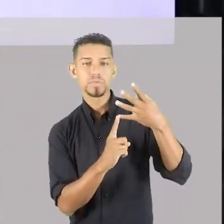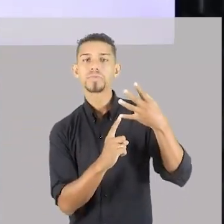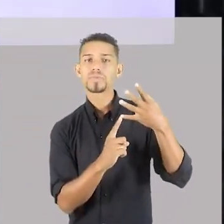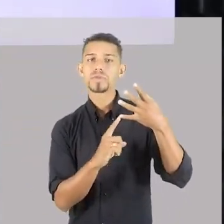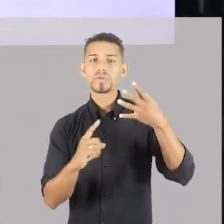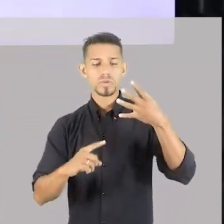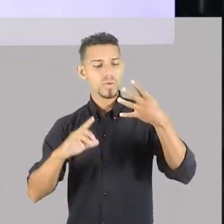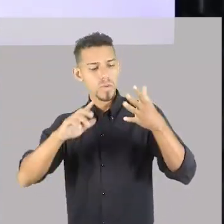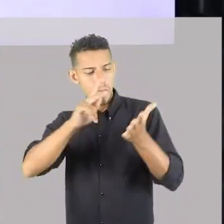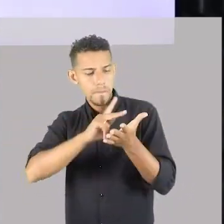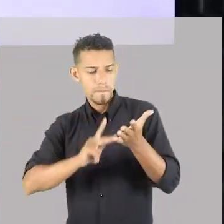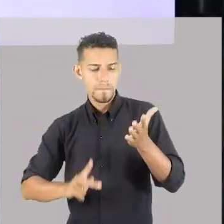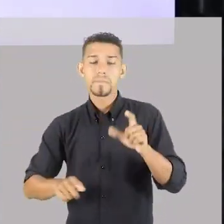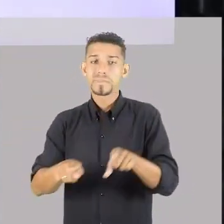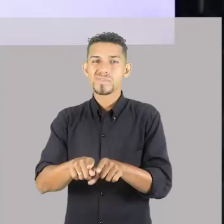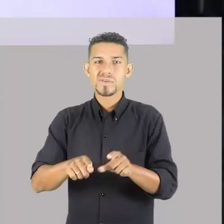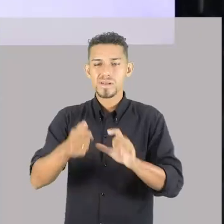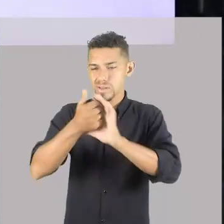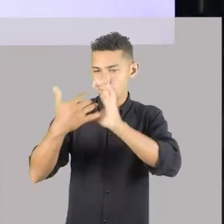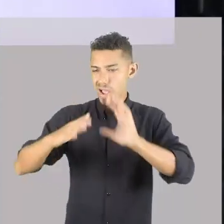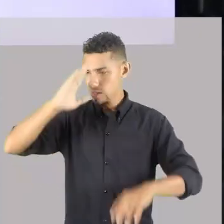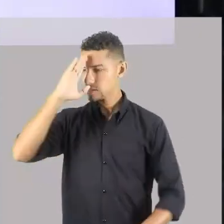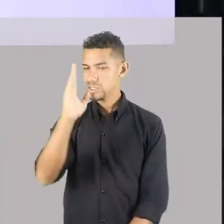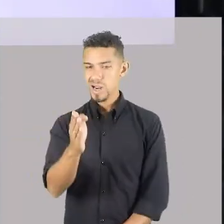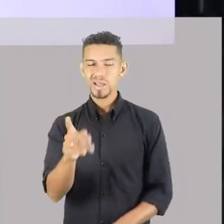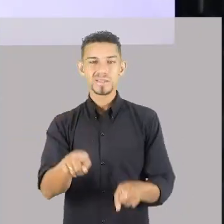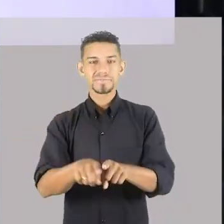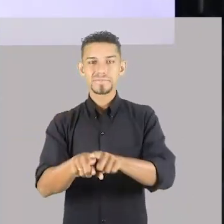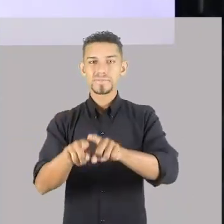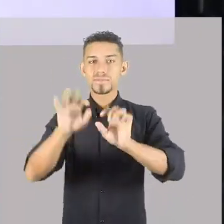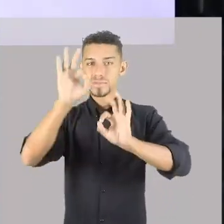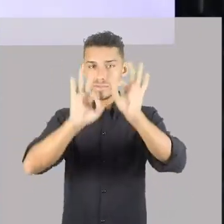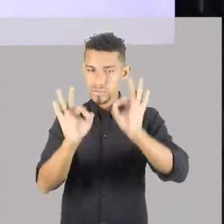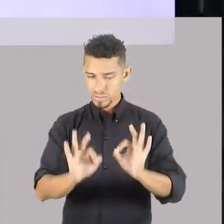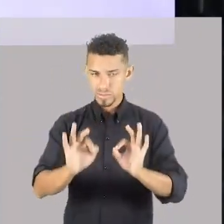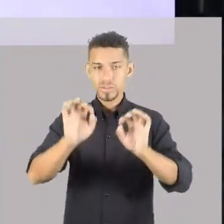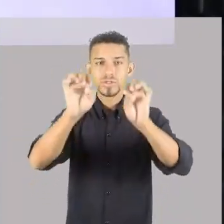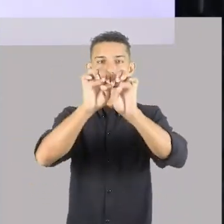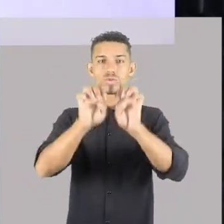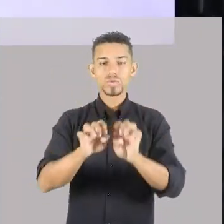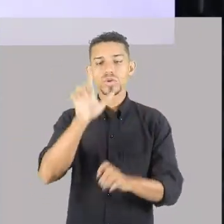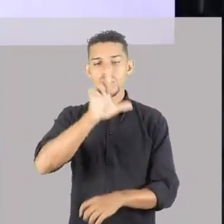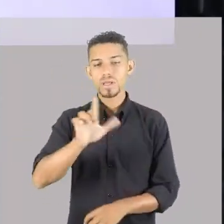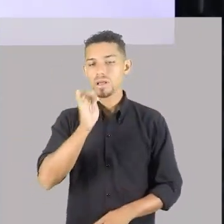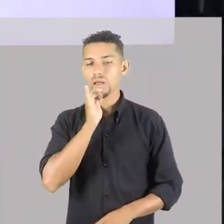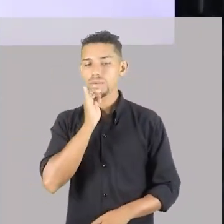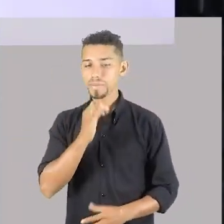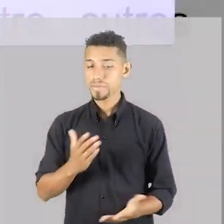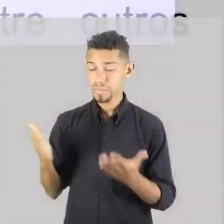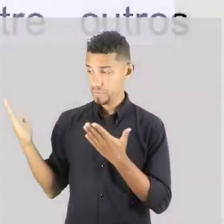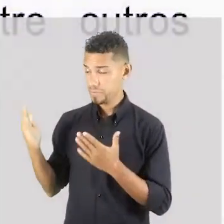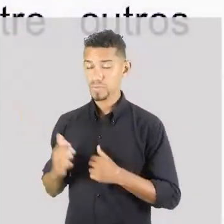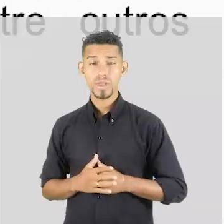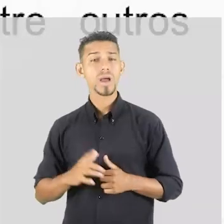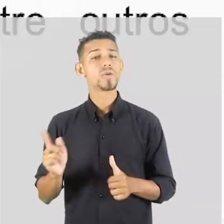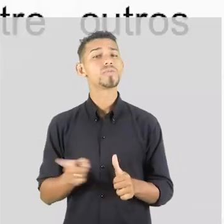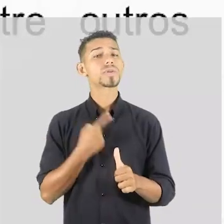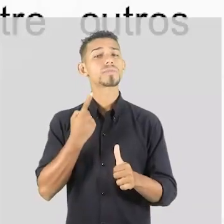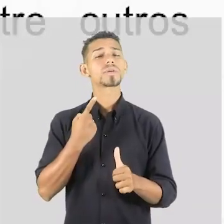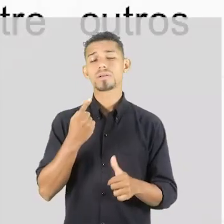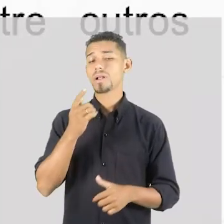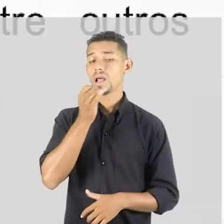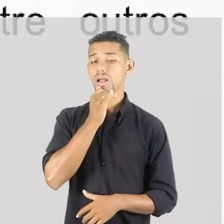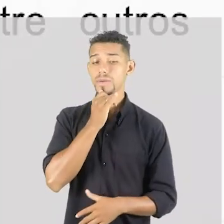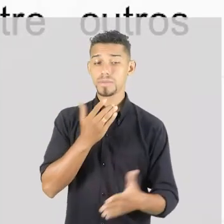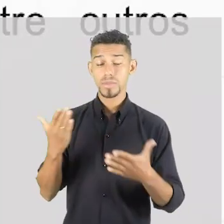está caracterizada diretamente aí com a estrutura literária. Vamos ver o exemplo aqui. O primeiro exemplo que eu